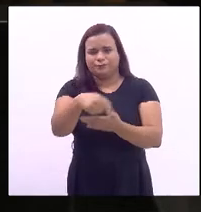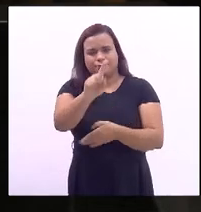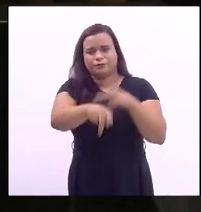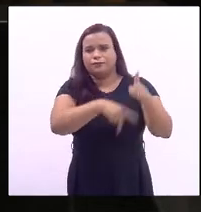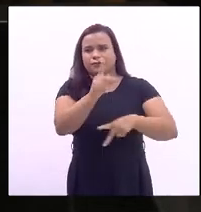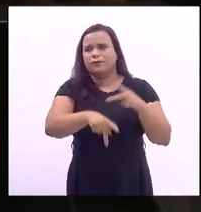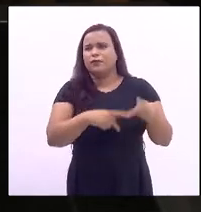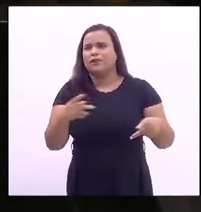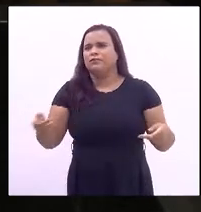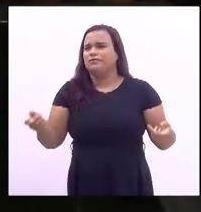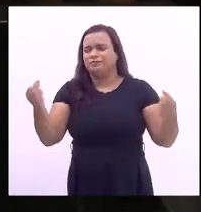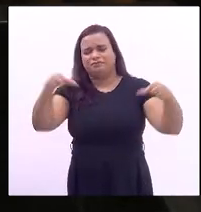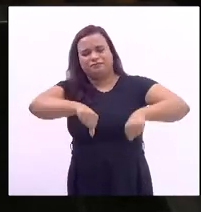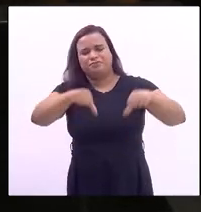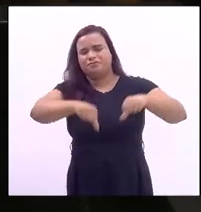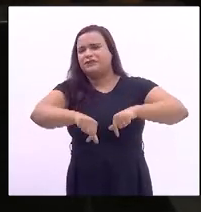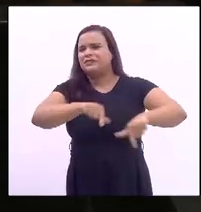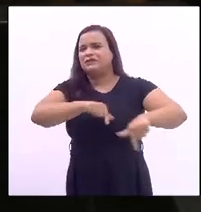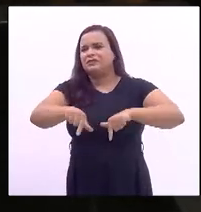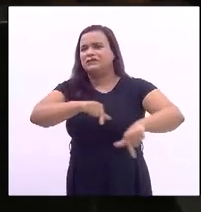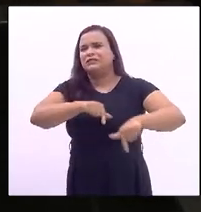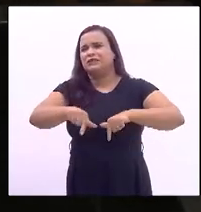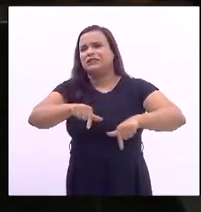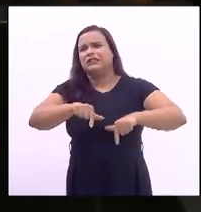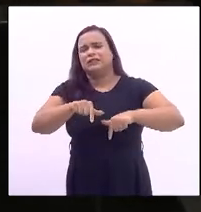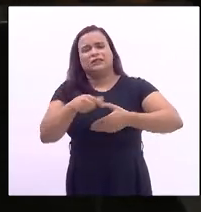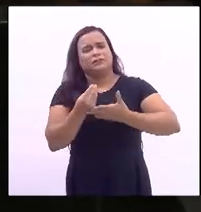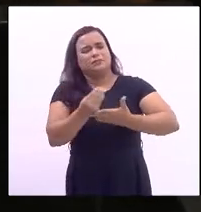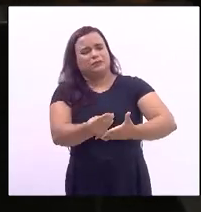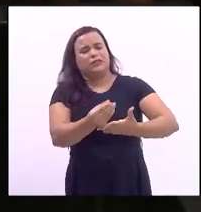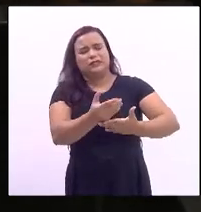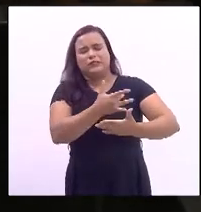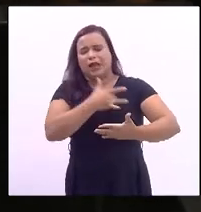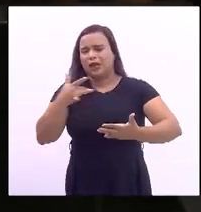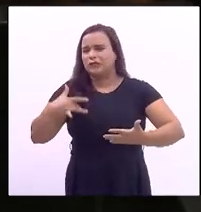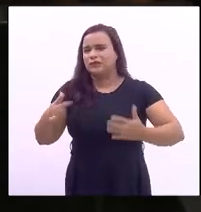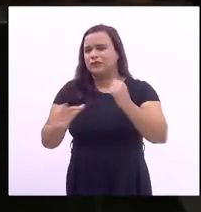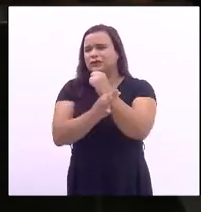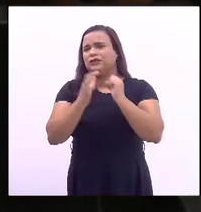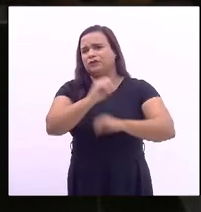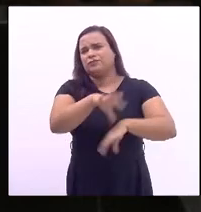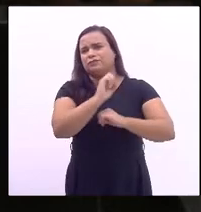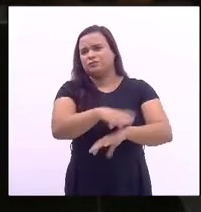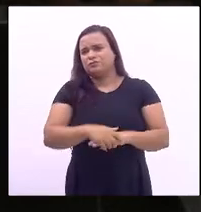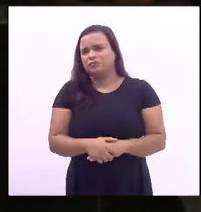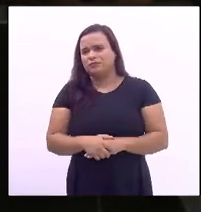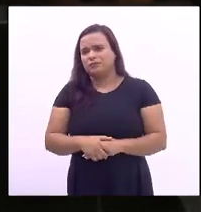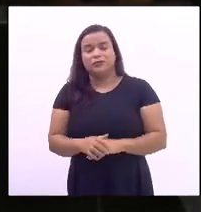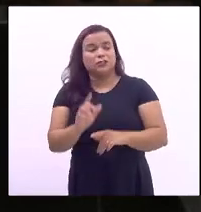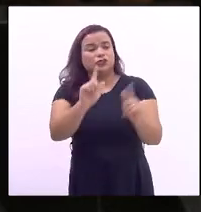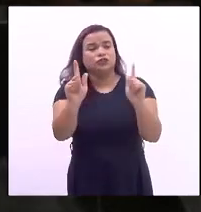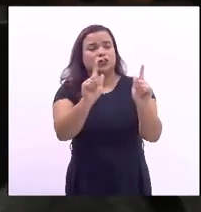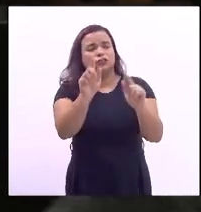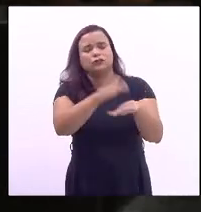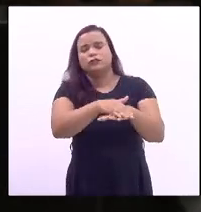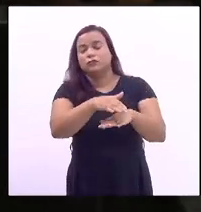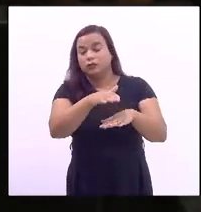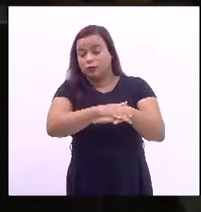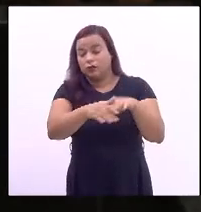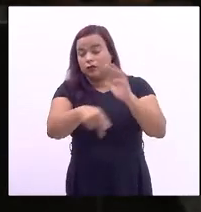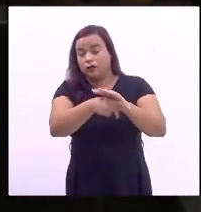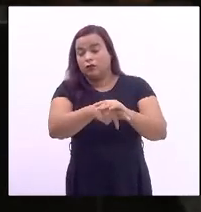um serviço de saúde segurança e educação o que obviamente que na gestão de imóveis não seria diferente